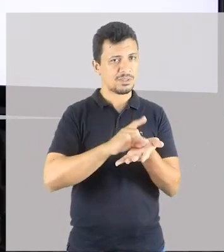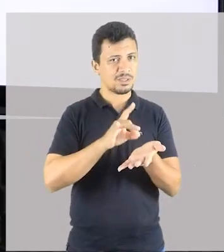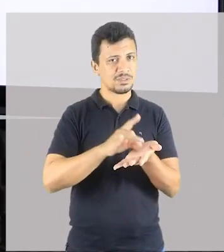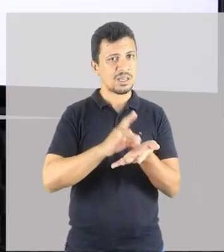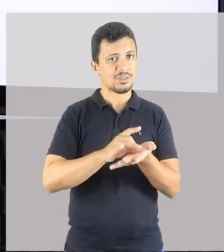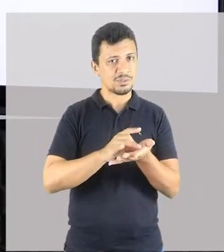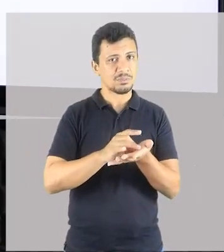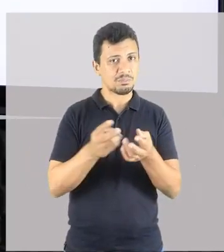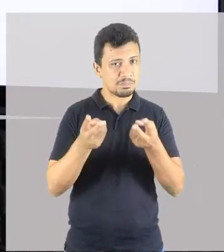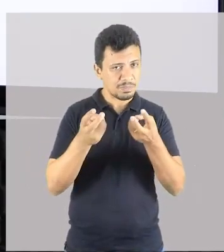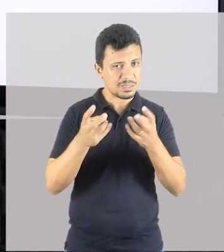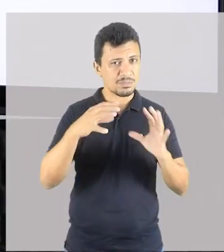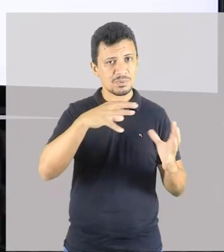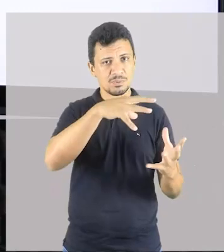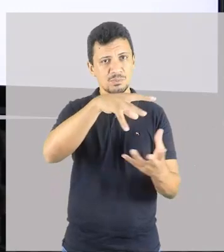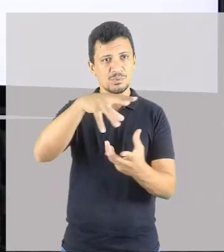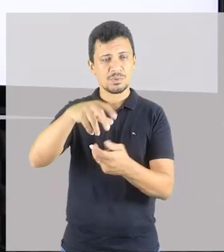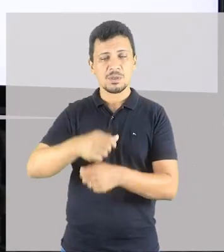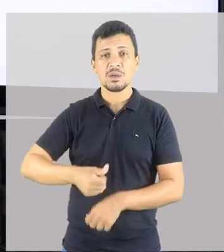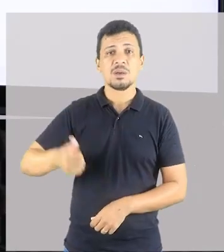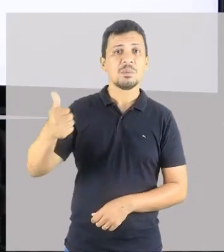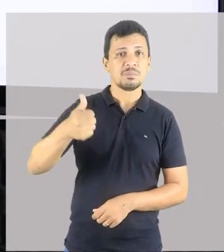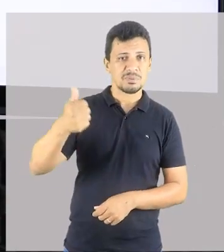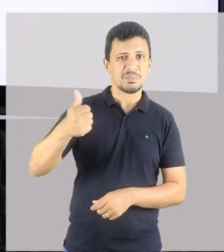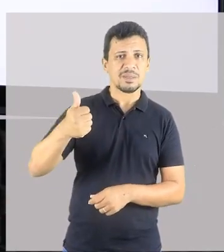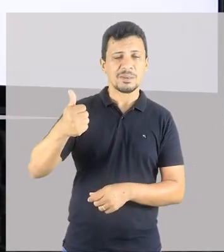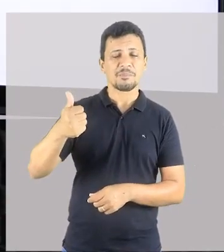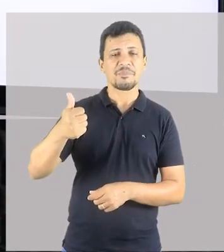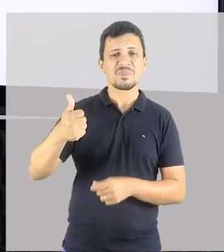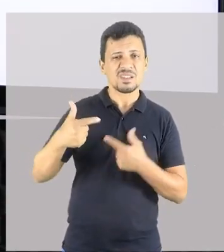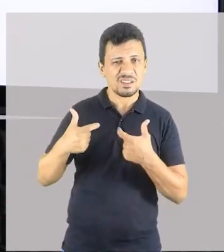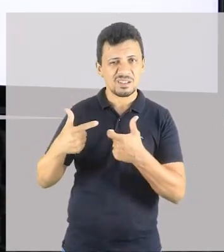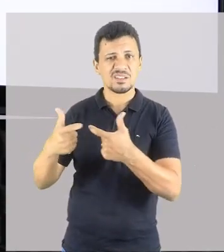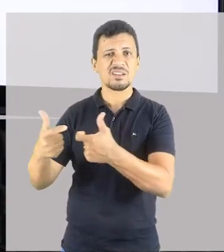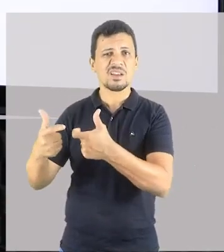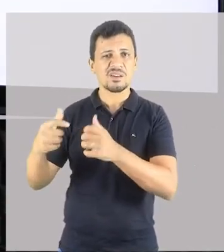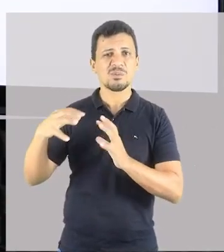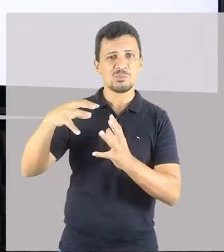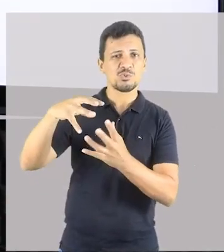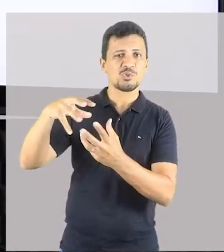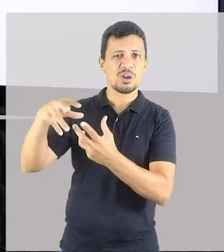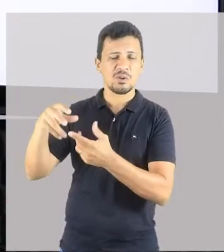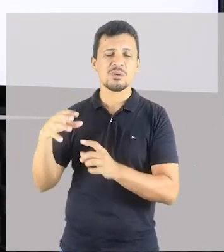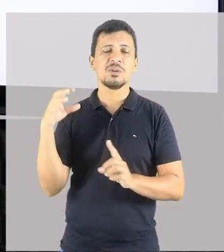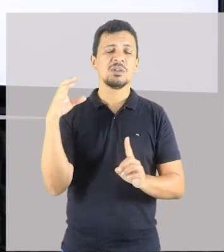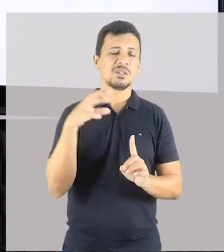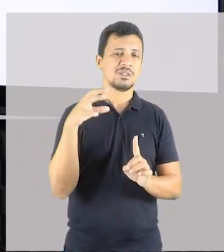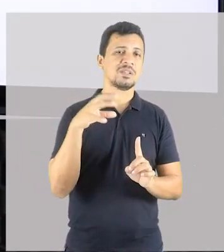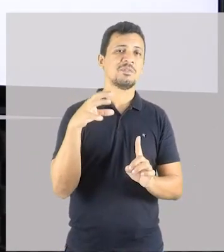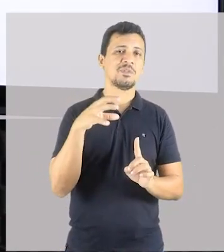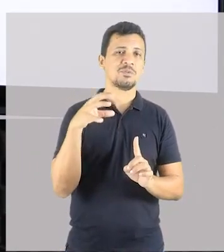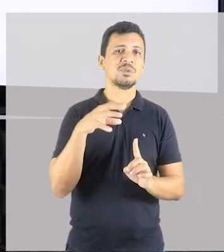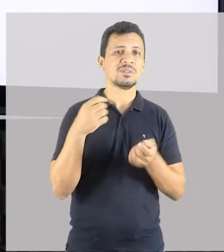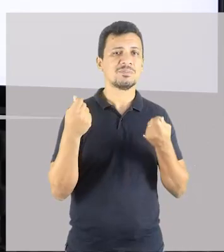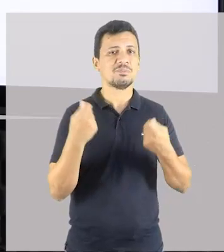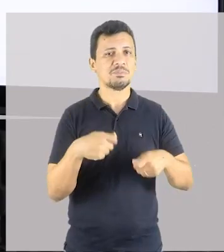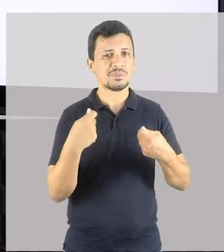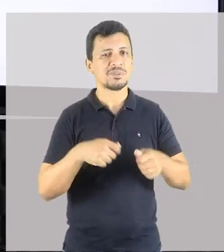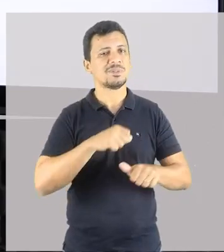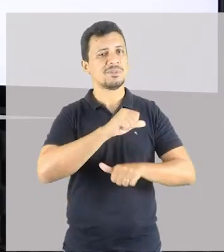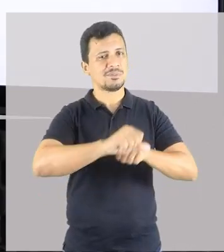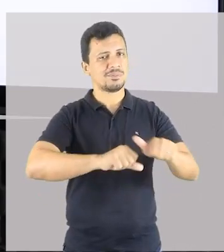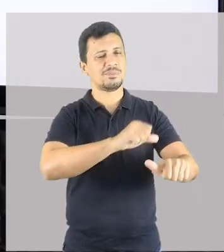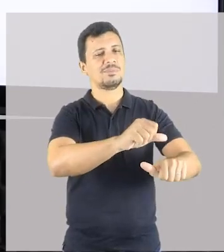percepção de mundo. Né? Então, a Primeira Grande Guerra Mundial também teve certa influência nessa necessidade de